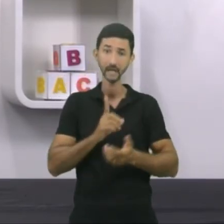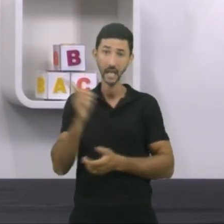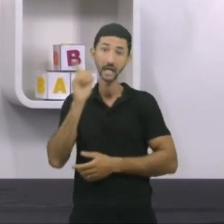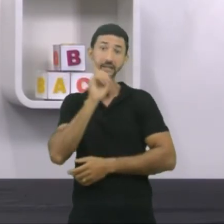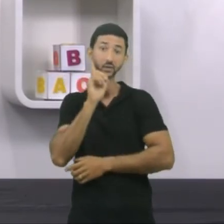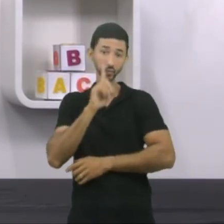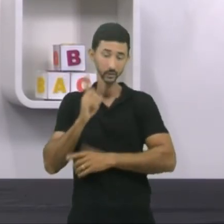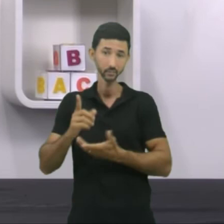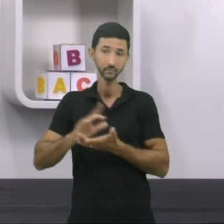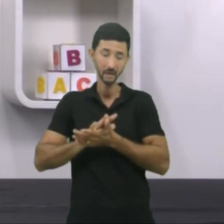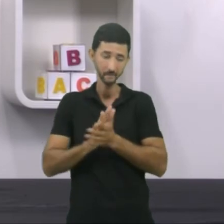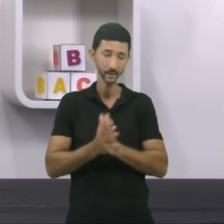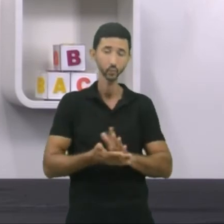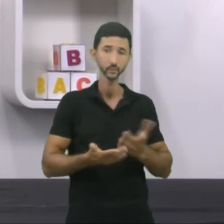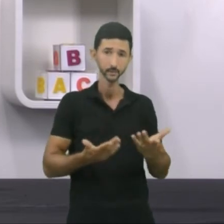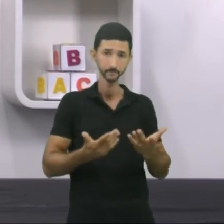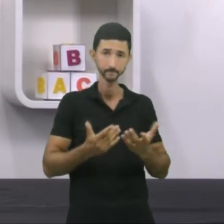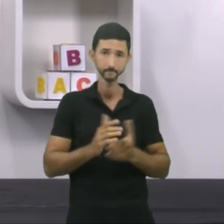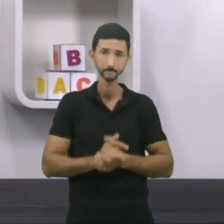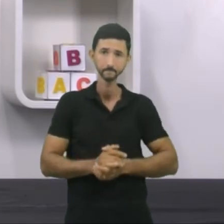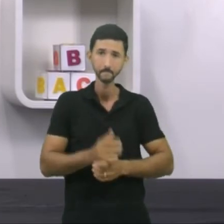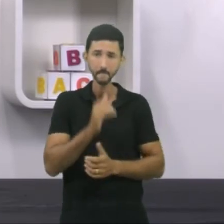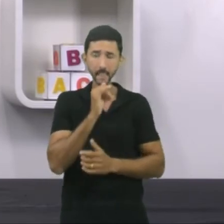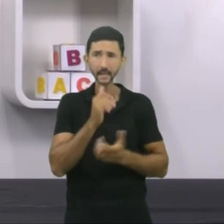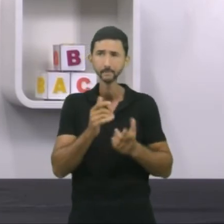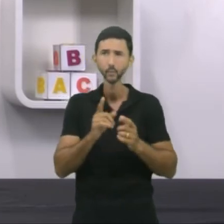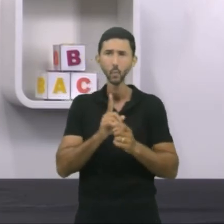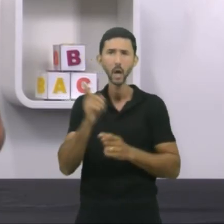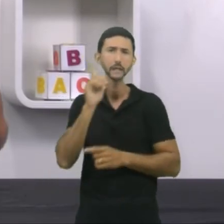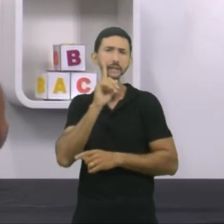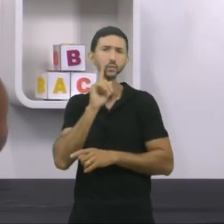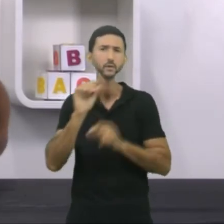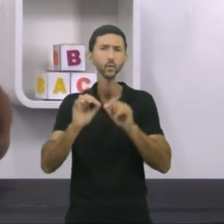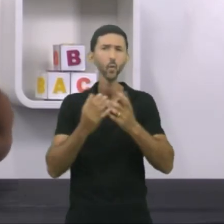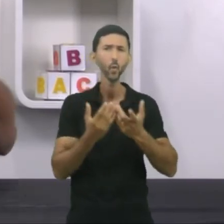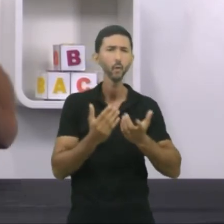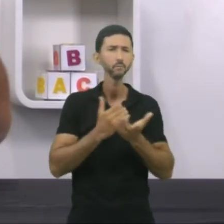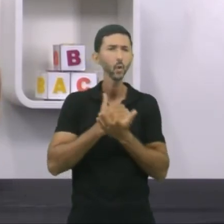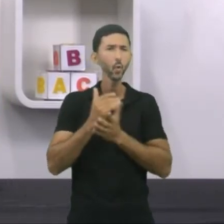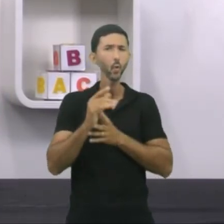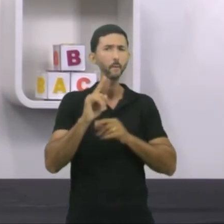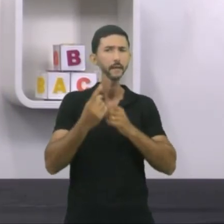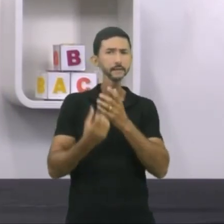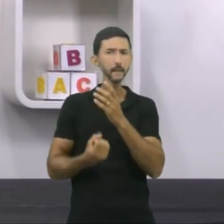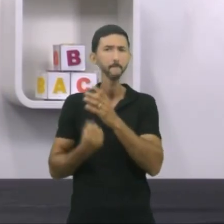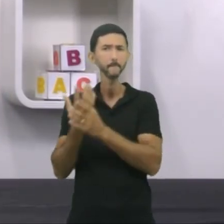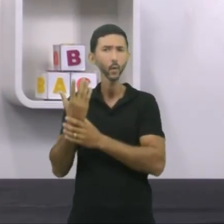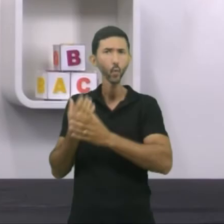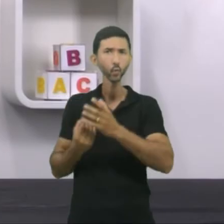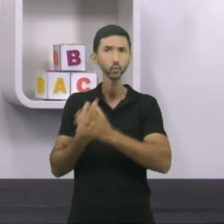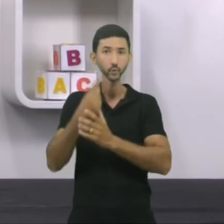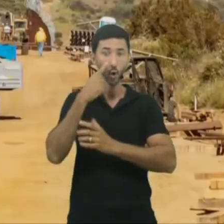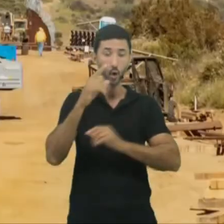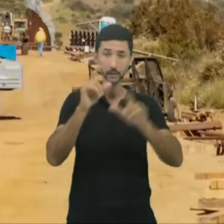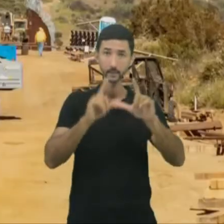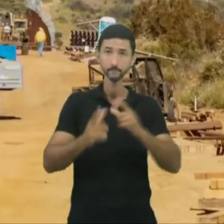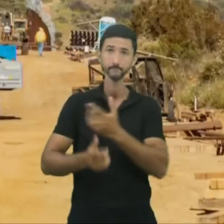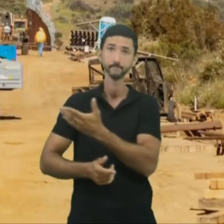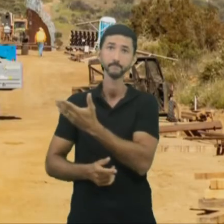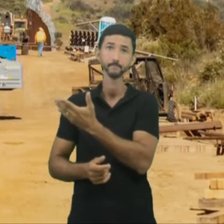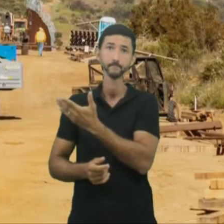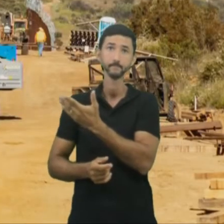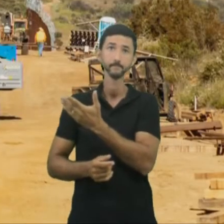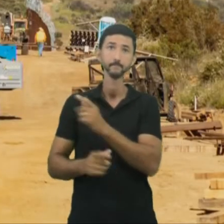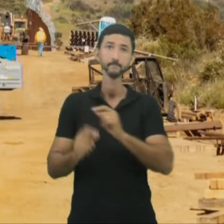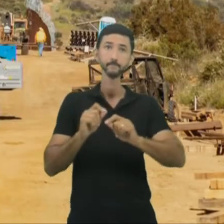Estados Unidos. Os Estados Unidos, então, começa a produzir, olhem na imagem, uma